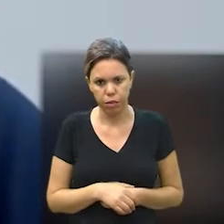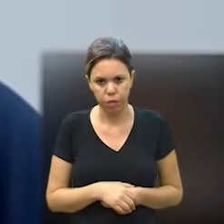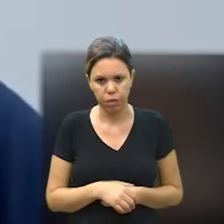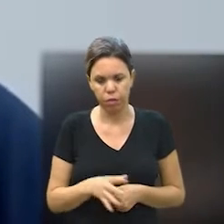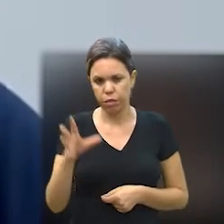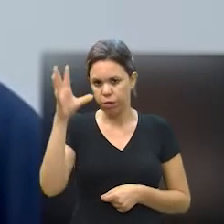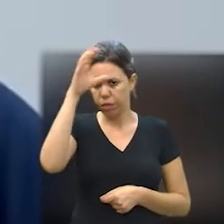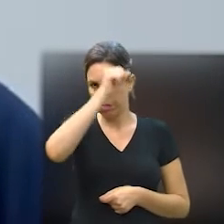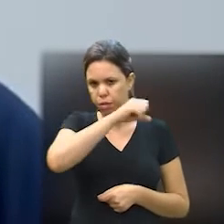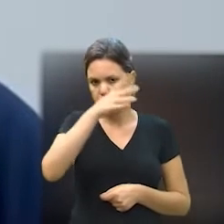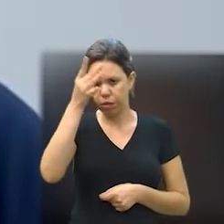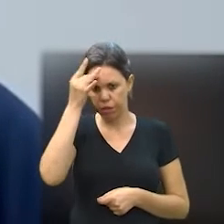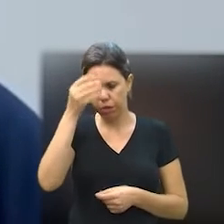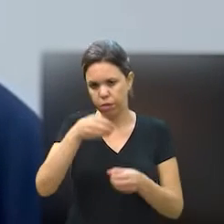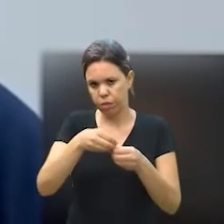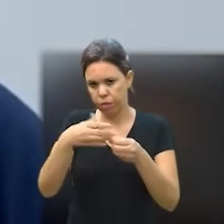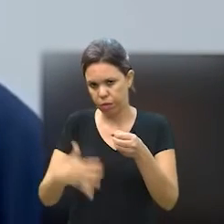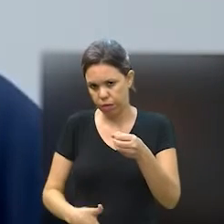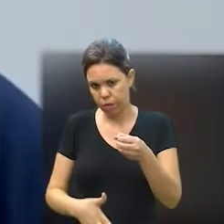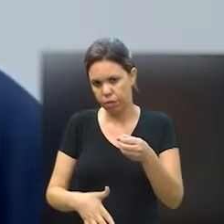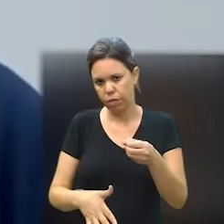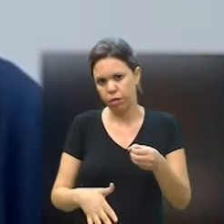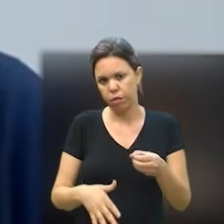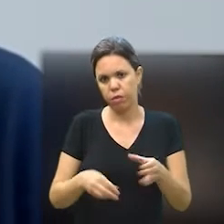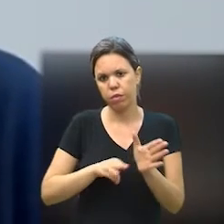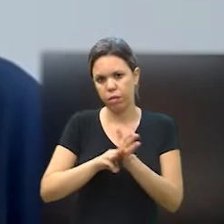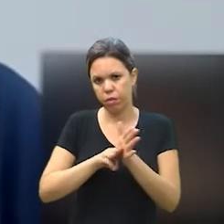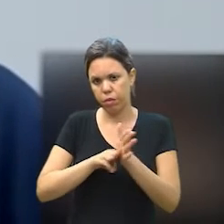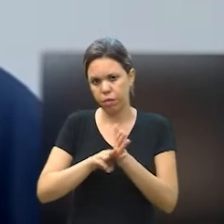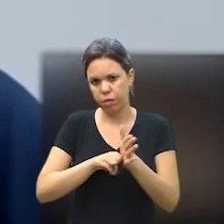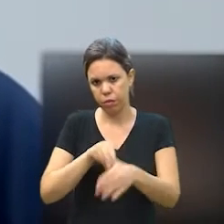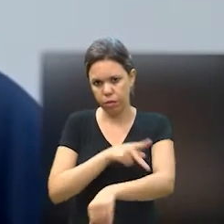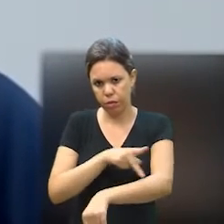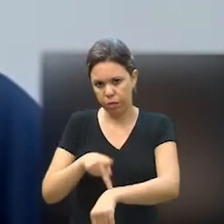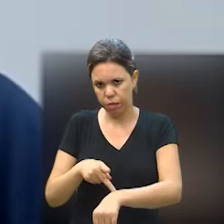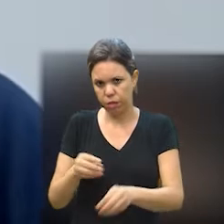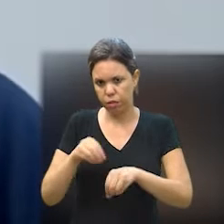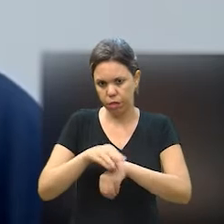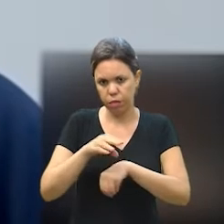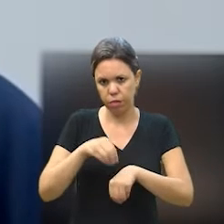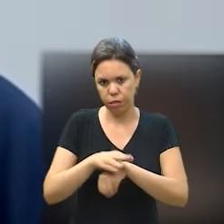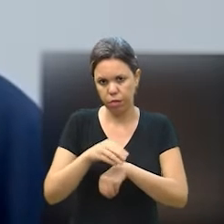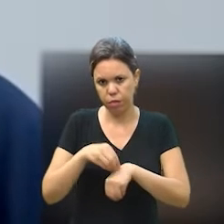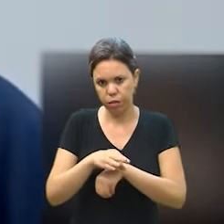da aprendizagem dos conteúdos e das metodologias pedagógicas que serão